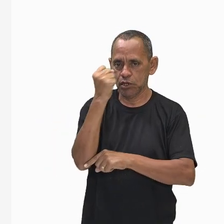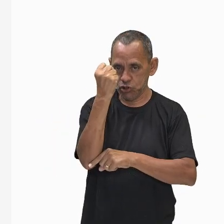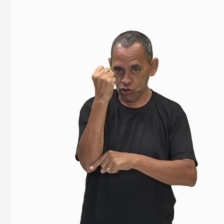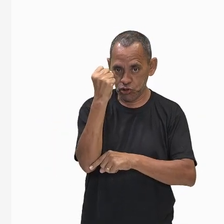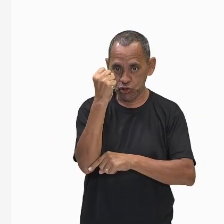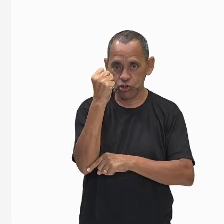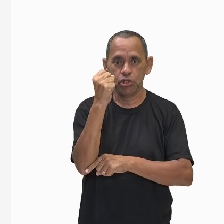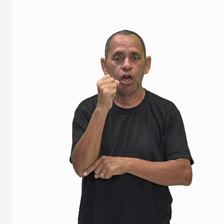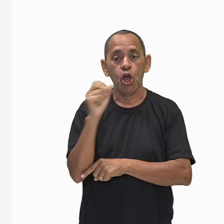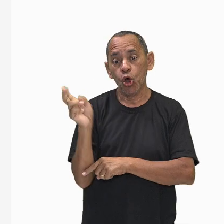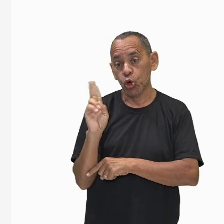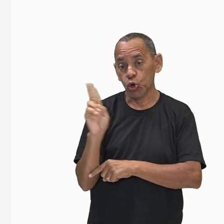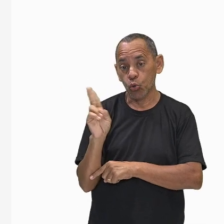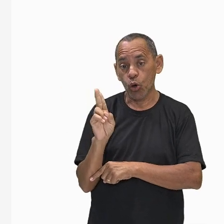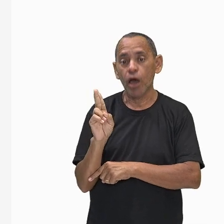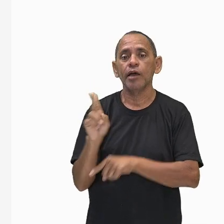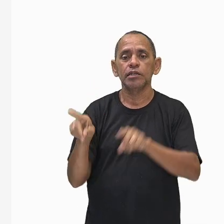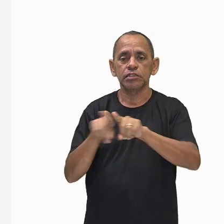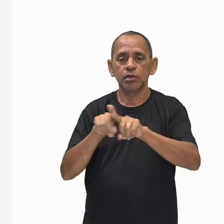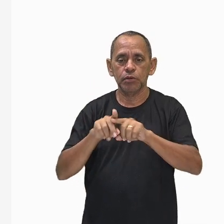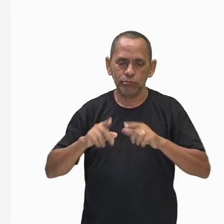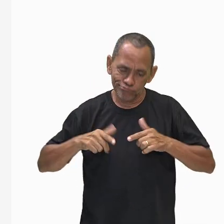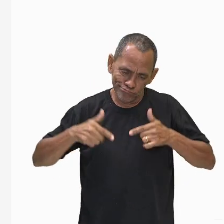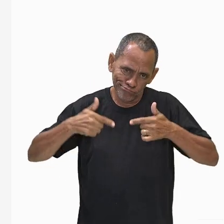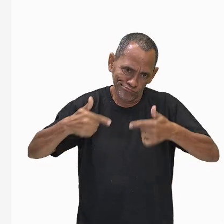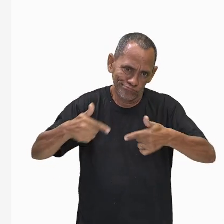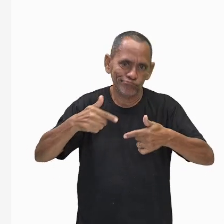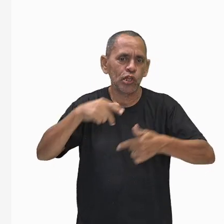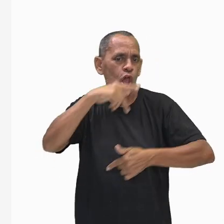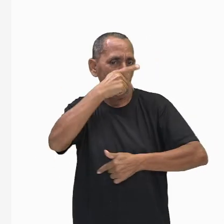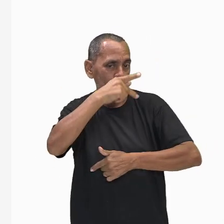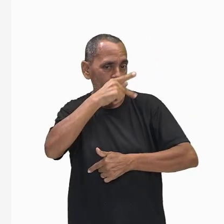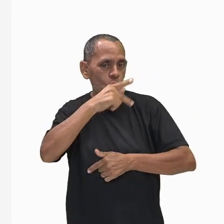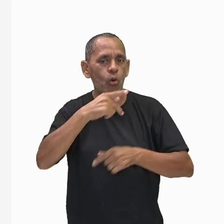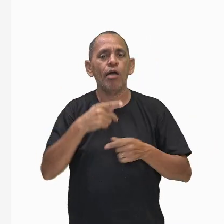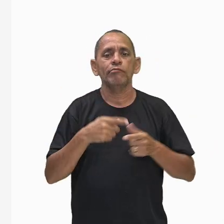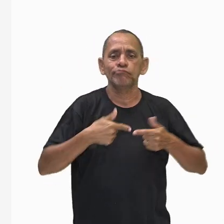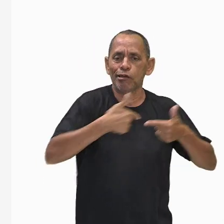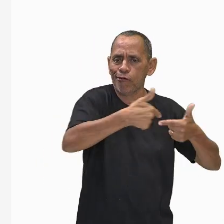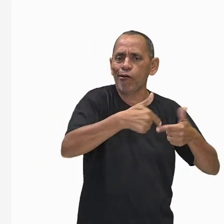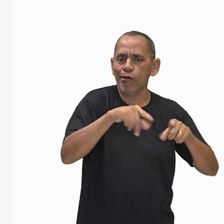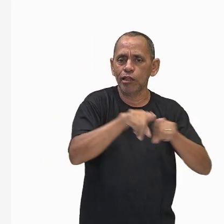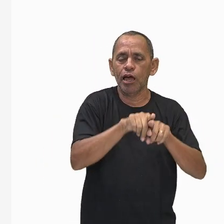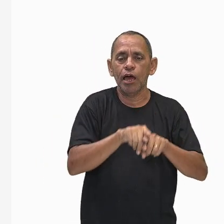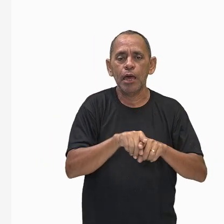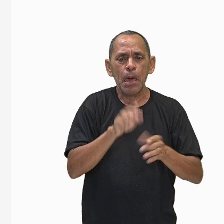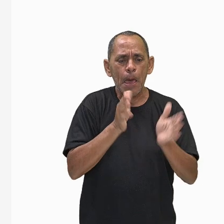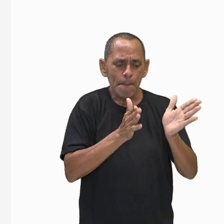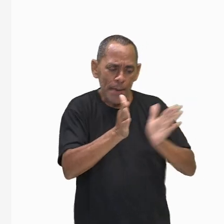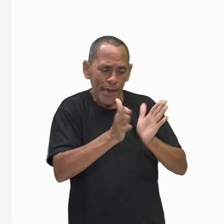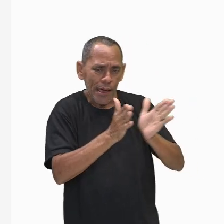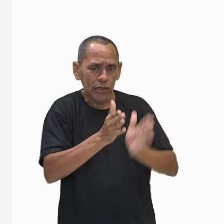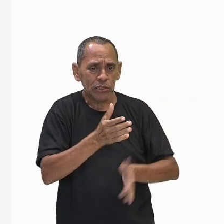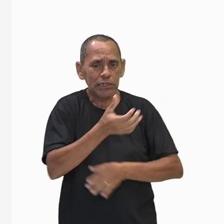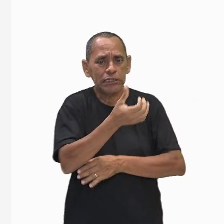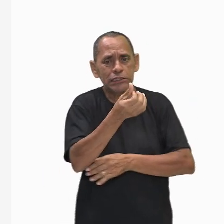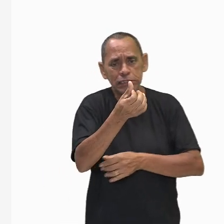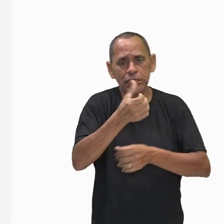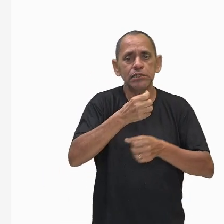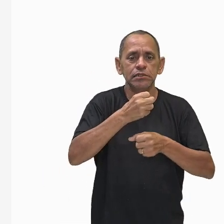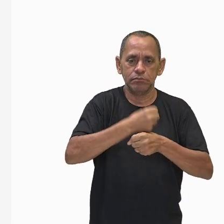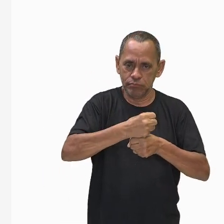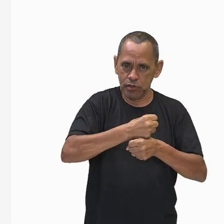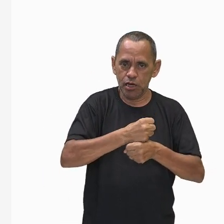Uruguai, e Grande Guerra no Paraguai. A Guerra do Paraguai durou 6 anos, tá, gente? Teve início